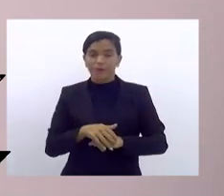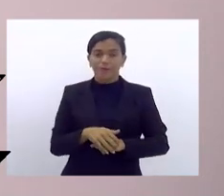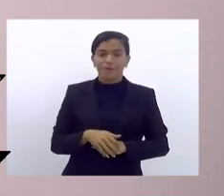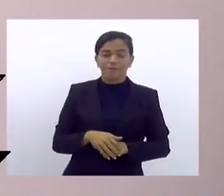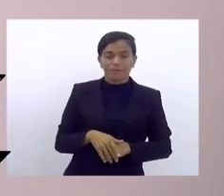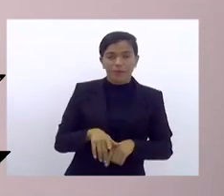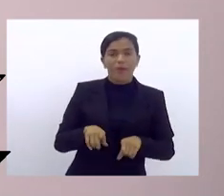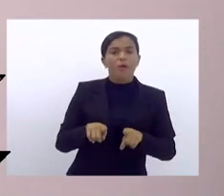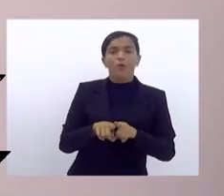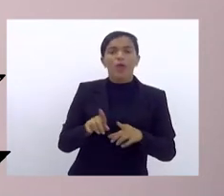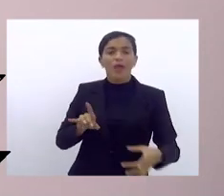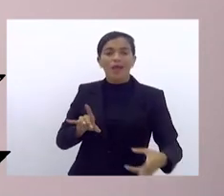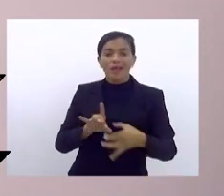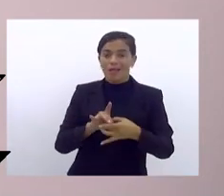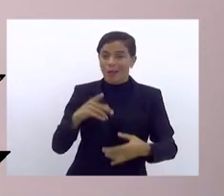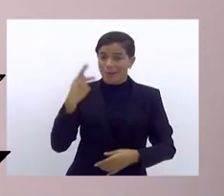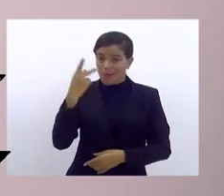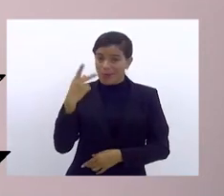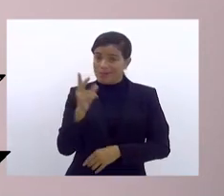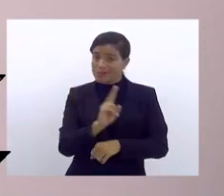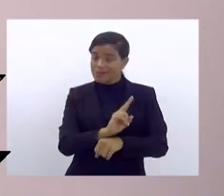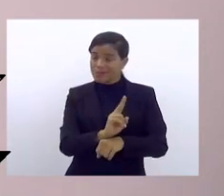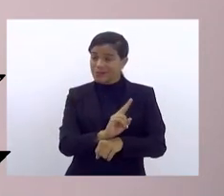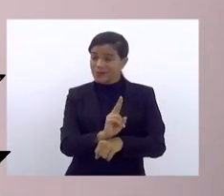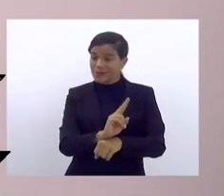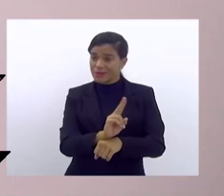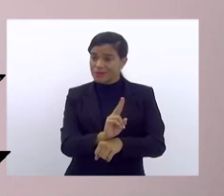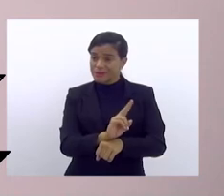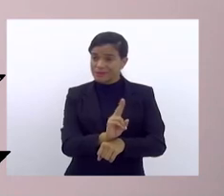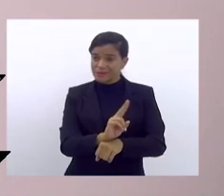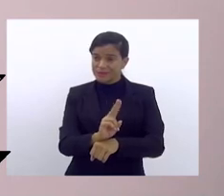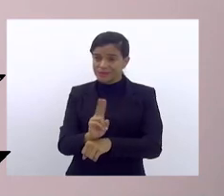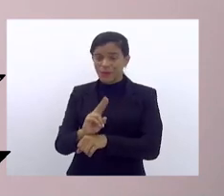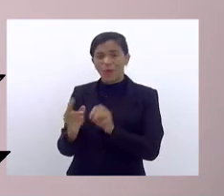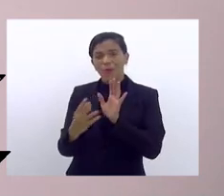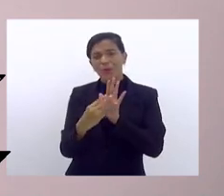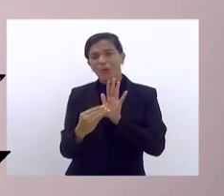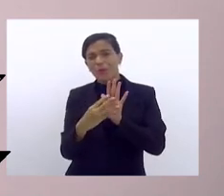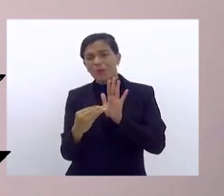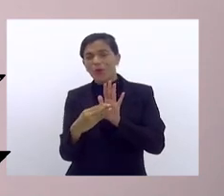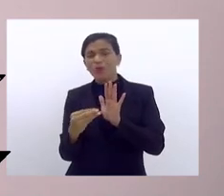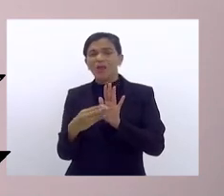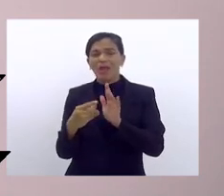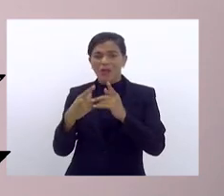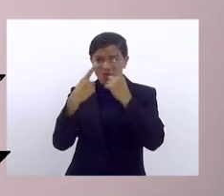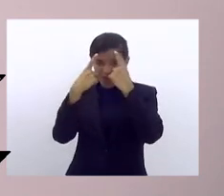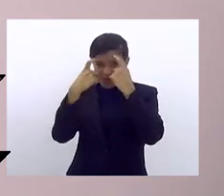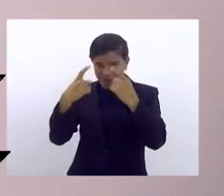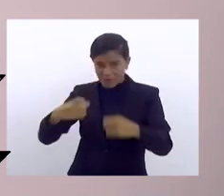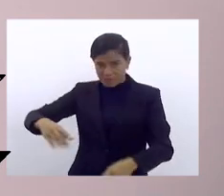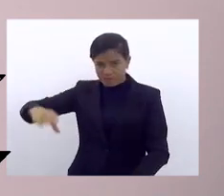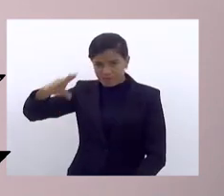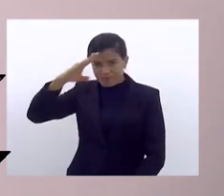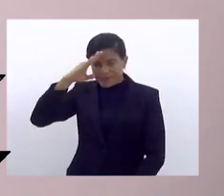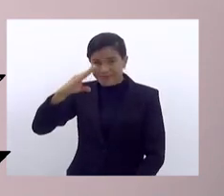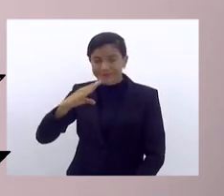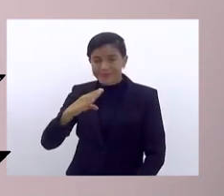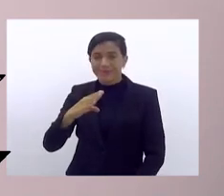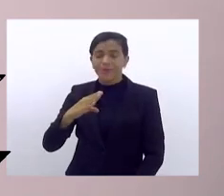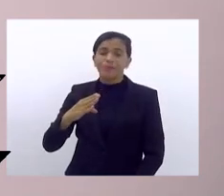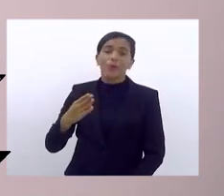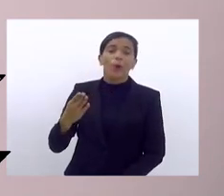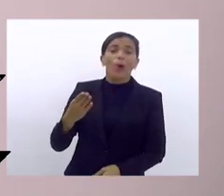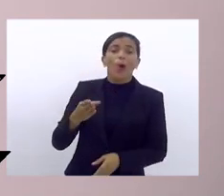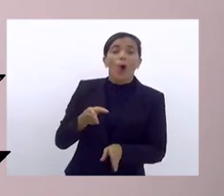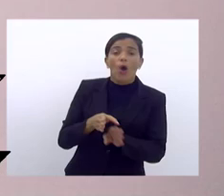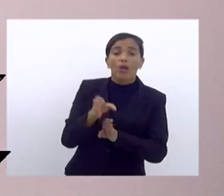associadas a uma política de segurança baseada num modelo extensivo de gestão militarizada orientada